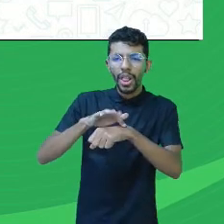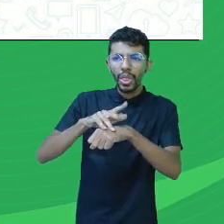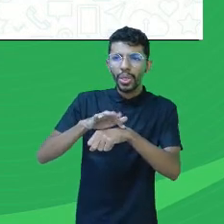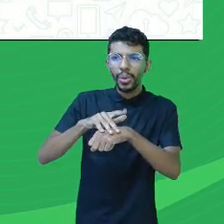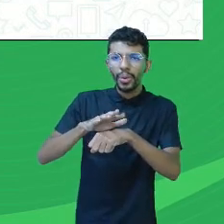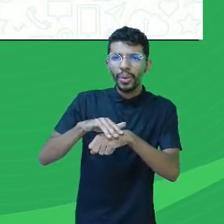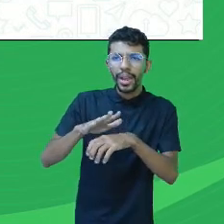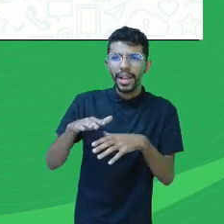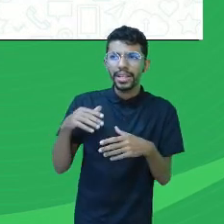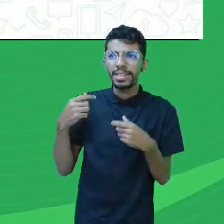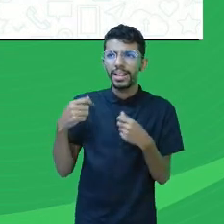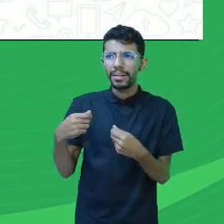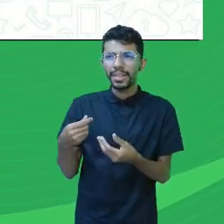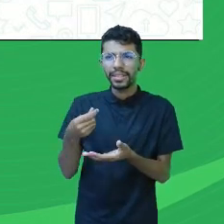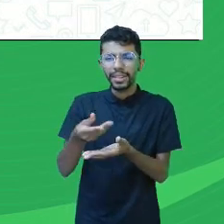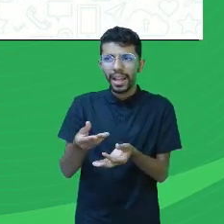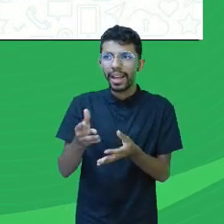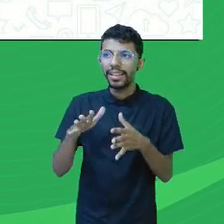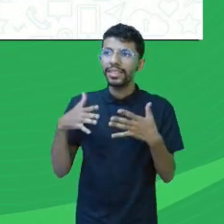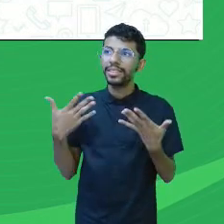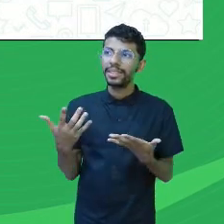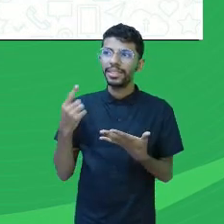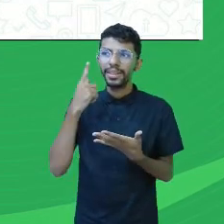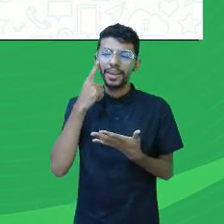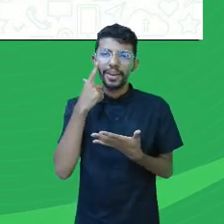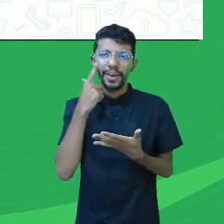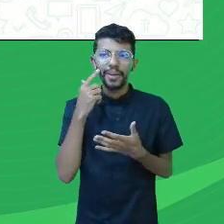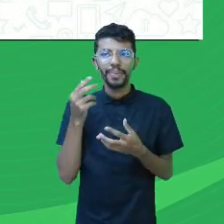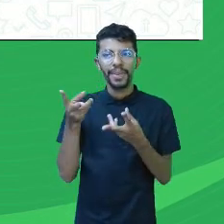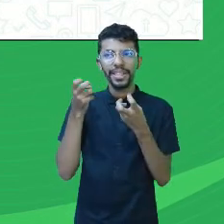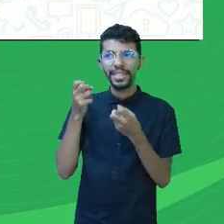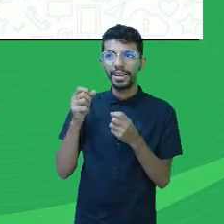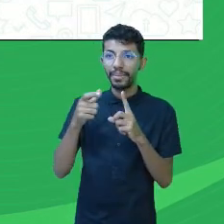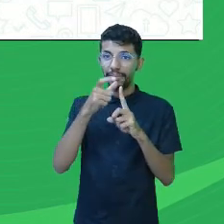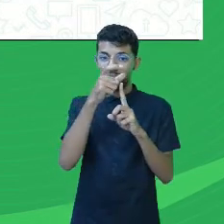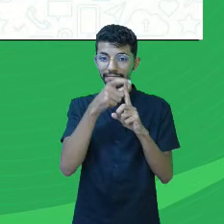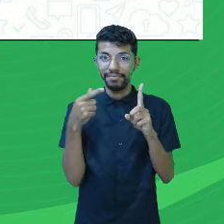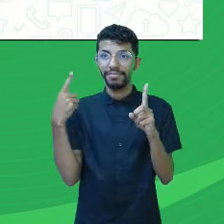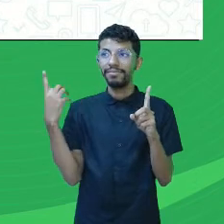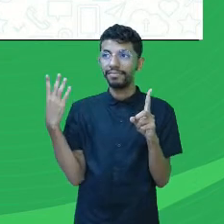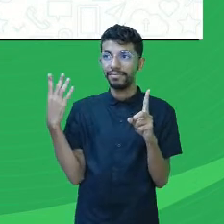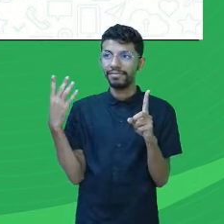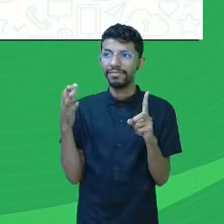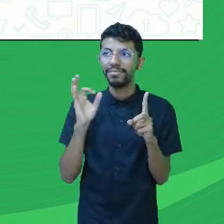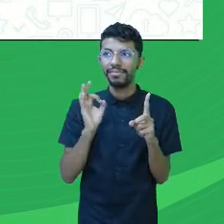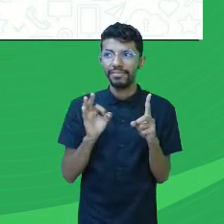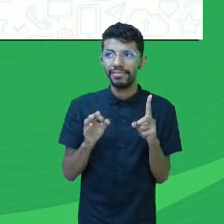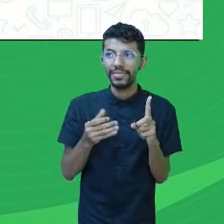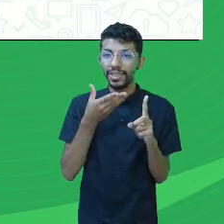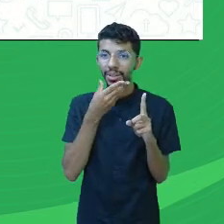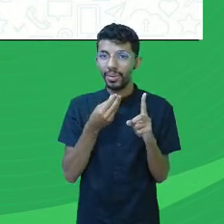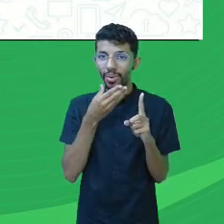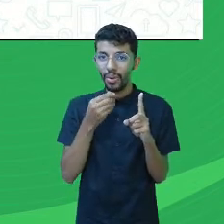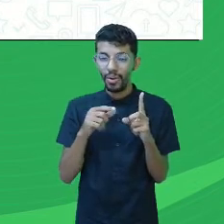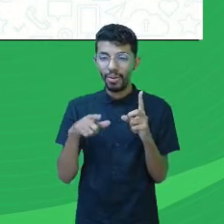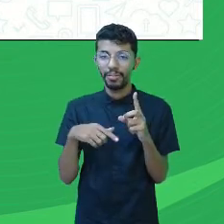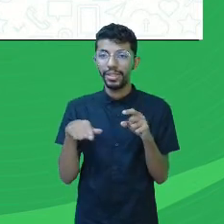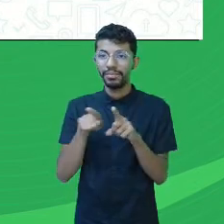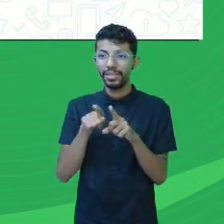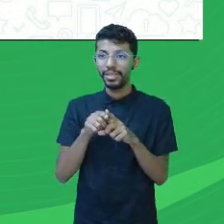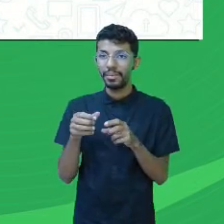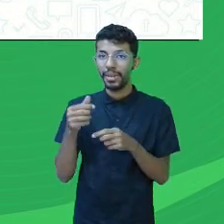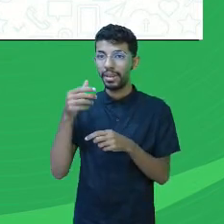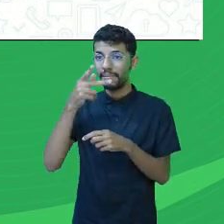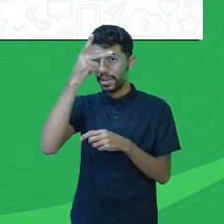ia receitar ali o remédio. Então, observe aí, personagens. O homem e ali o